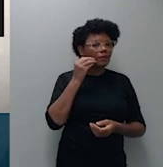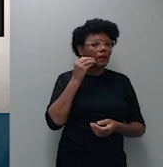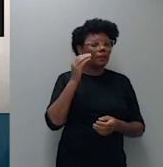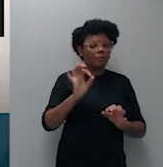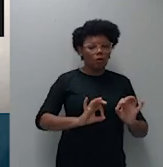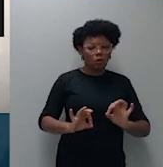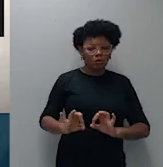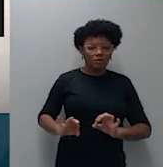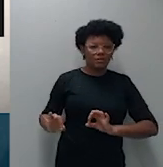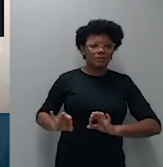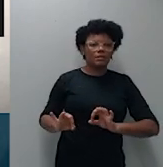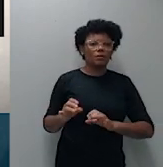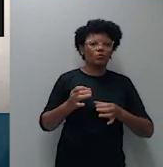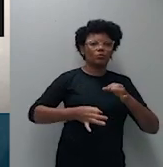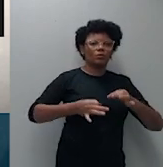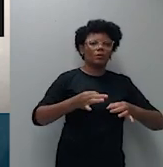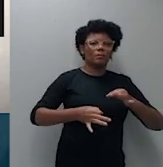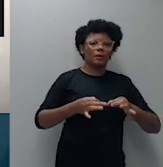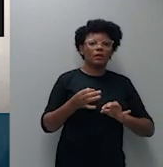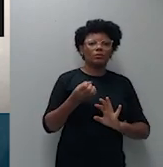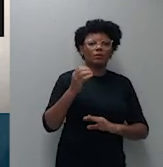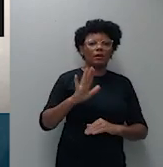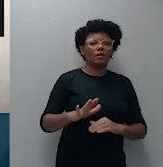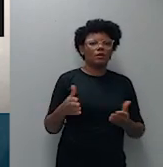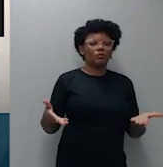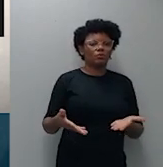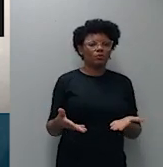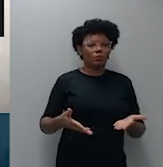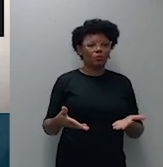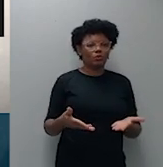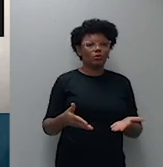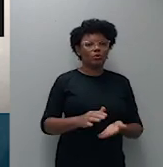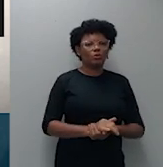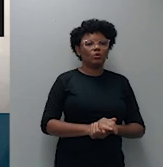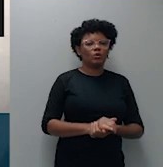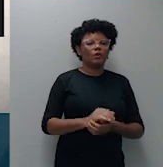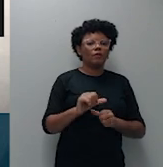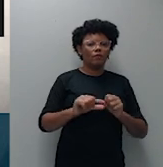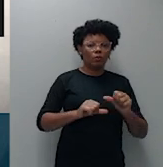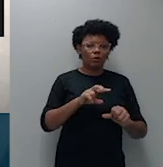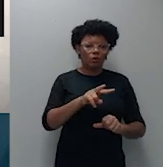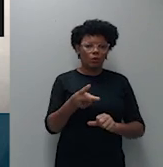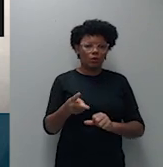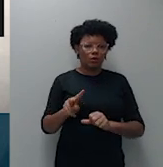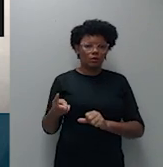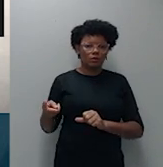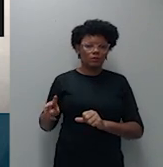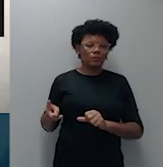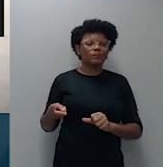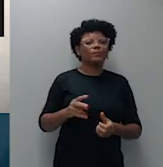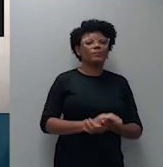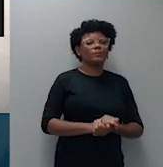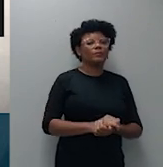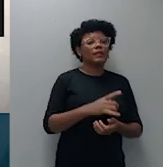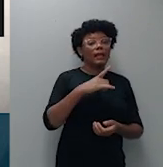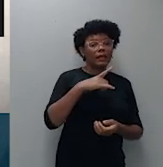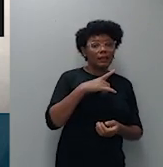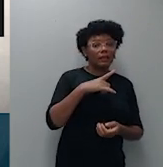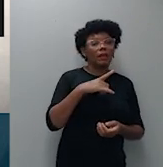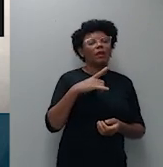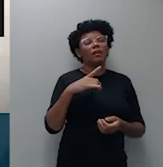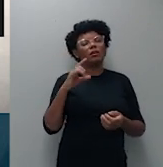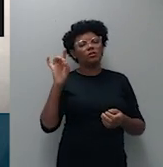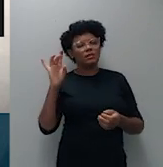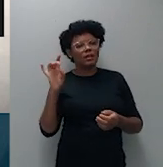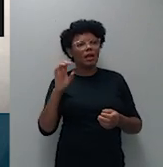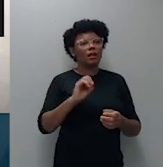tentarmos agilizar esse julgamento de hoje e vou alternando com os colegas que